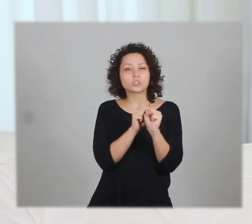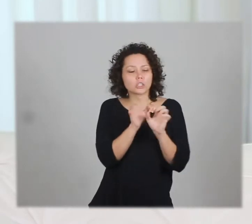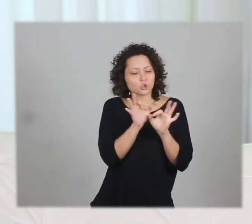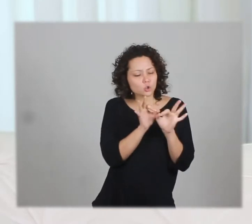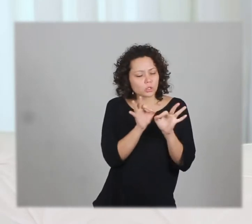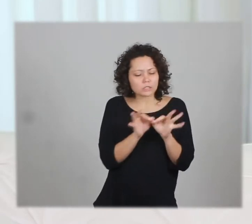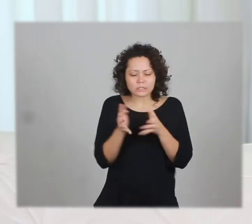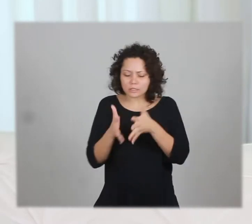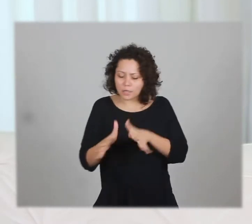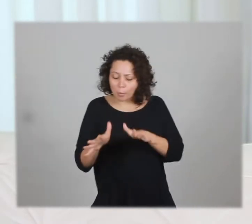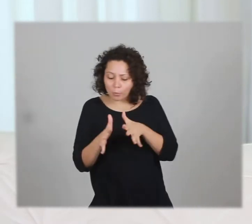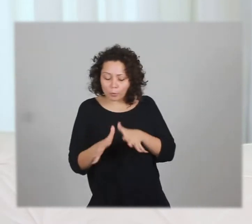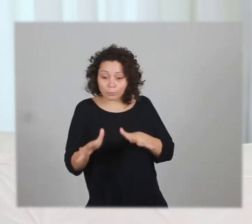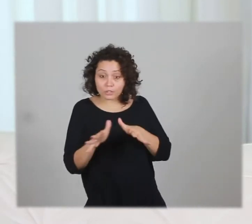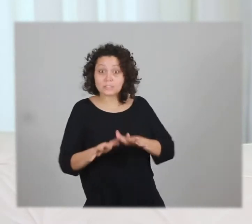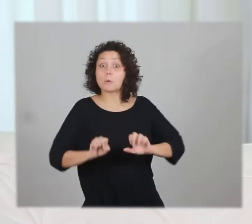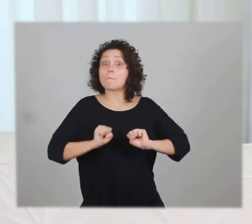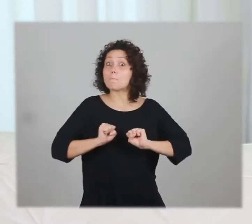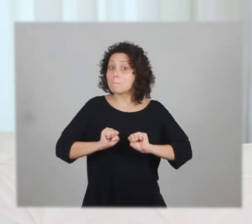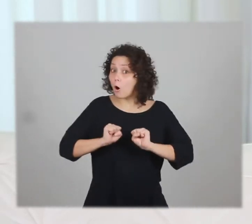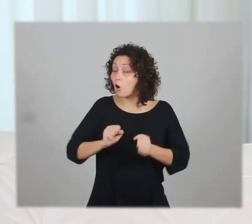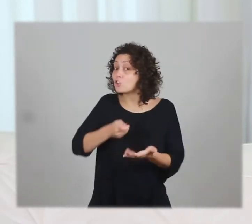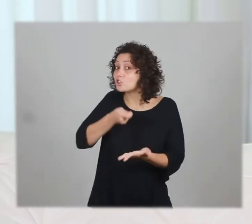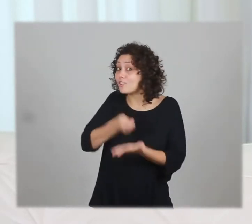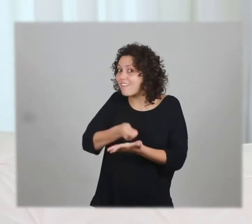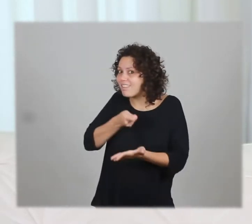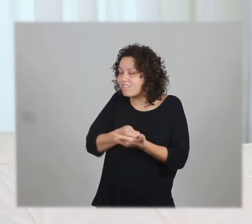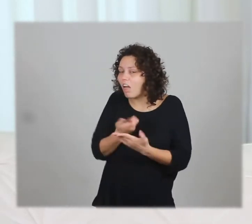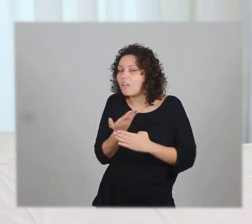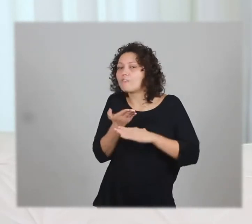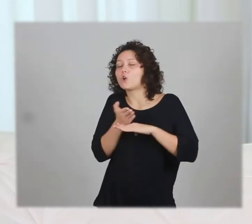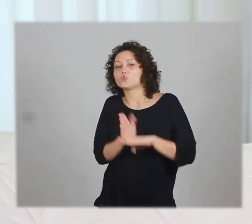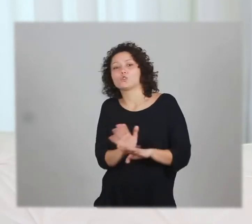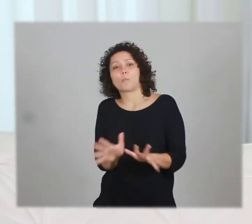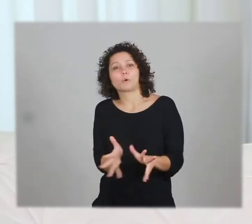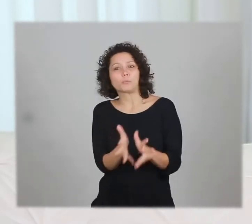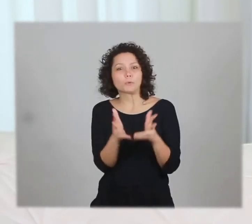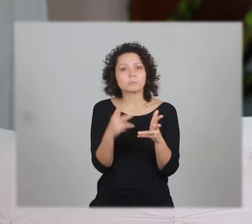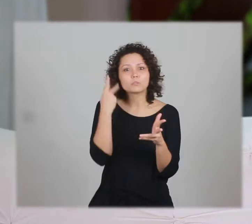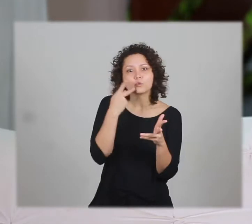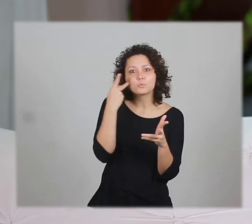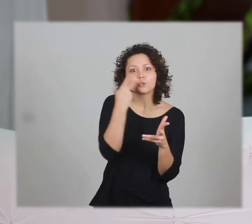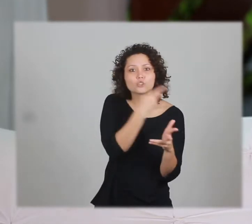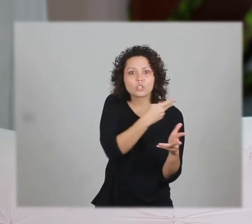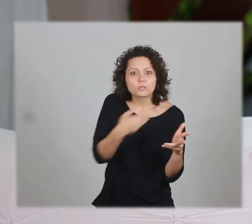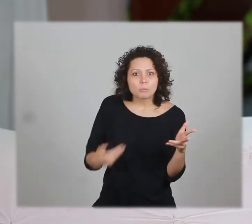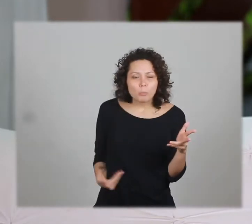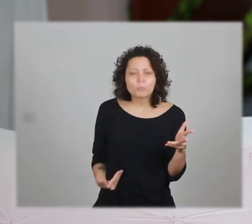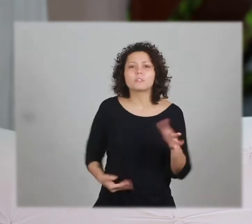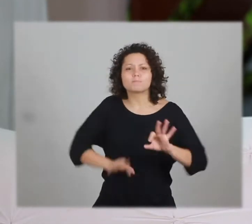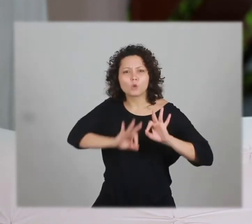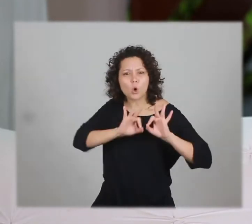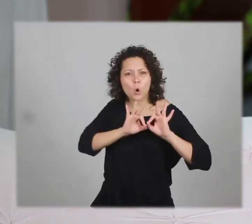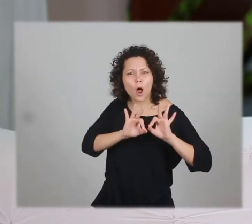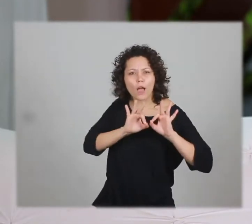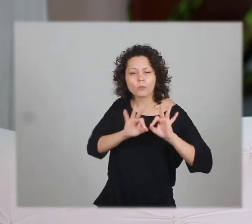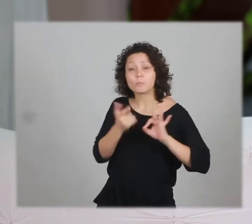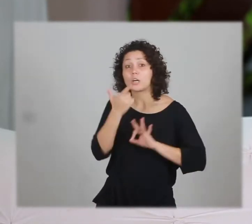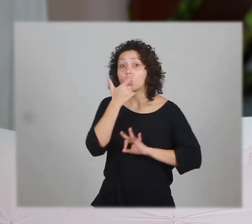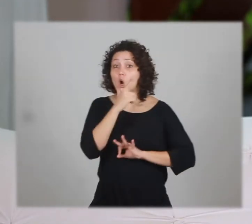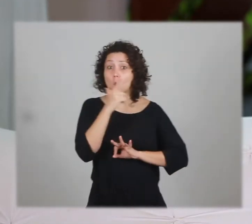população podem e devem contribuir para a promoção de políticas públicas efetivas, visando garantir que governantes